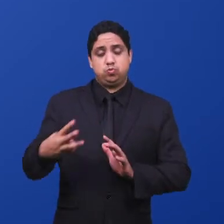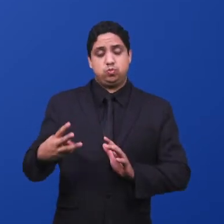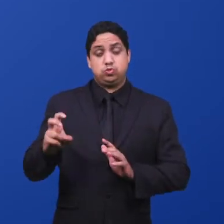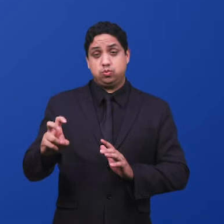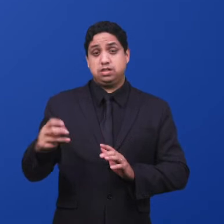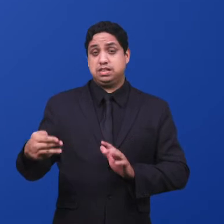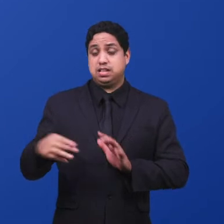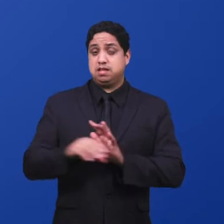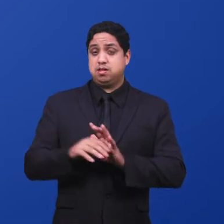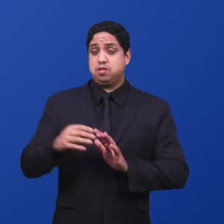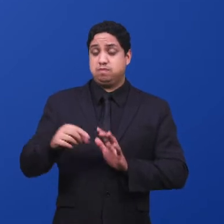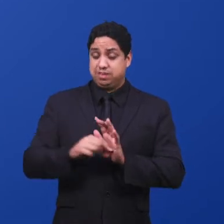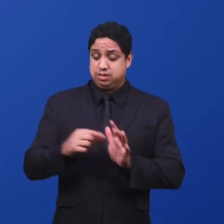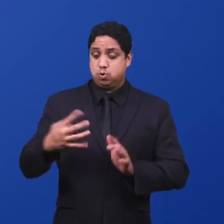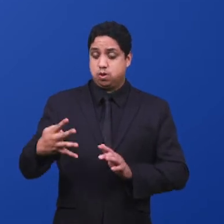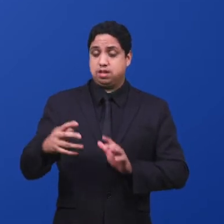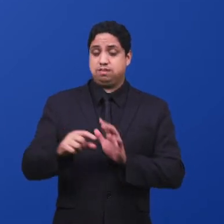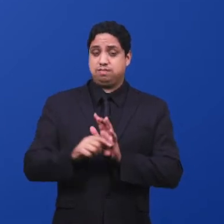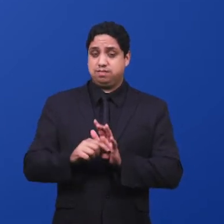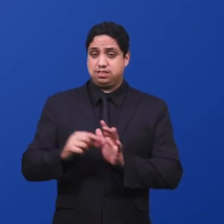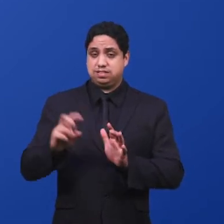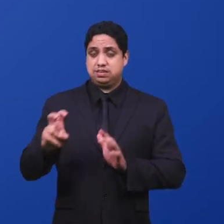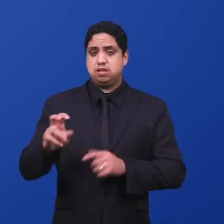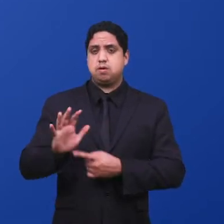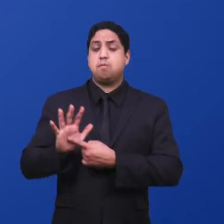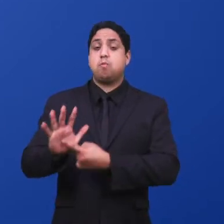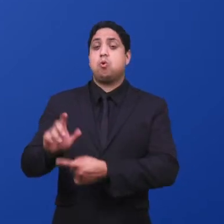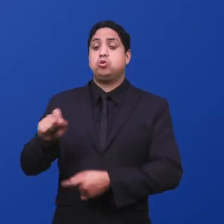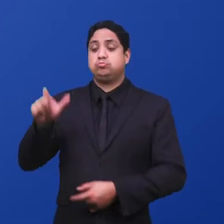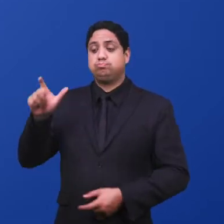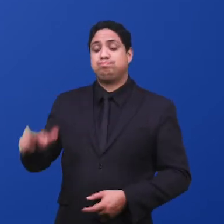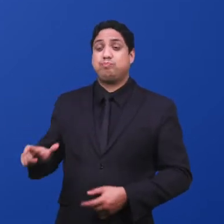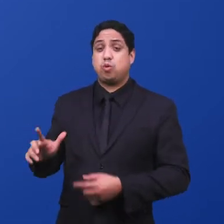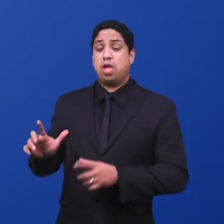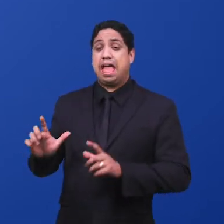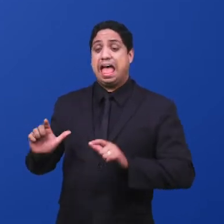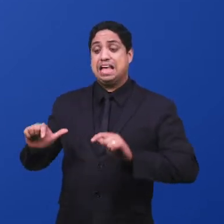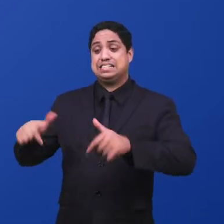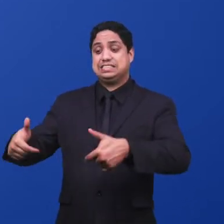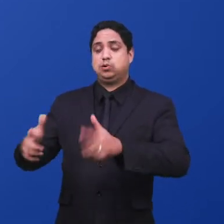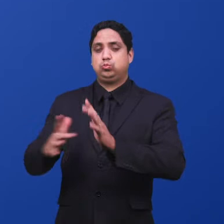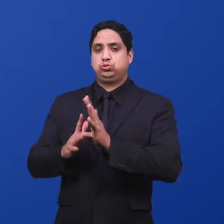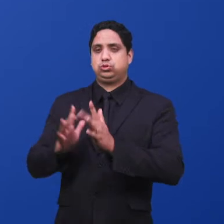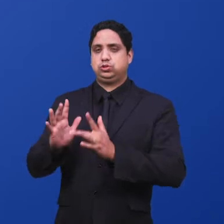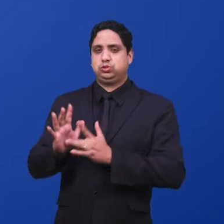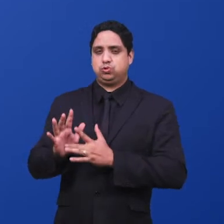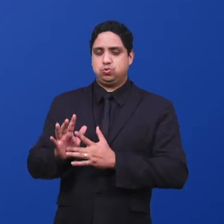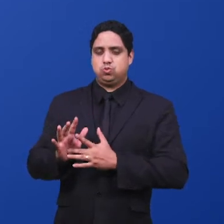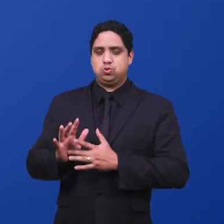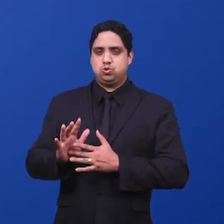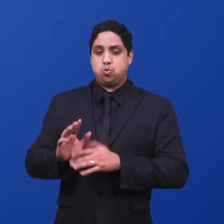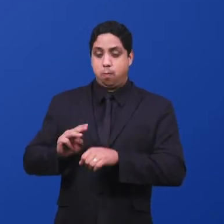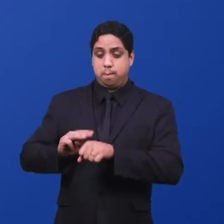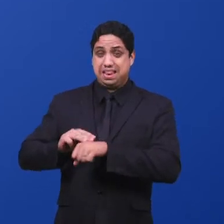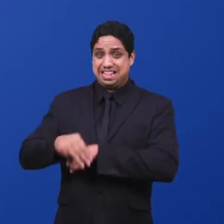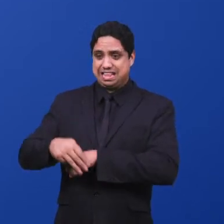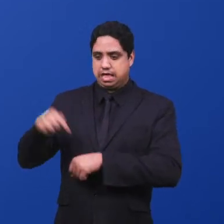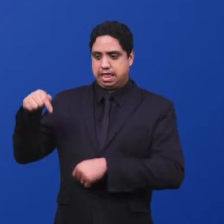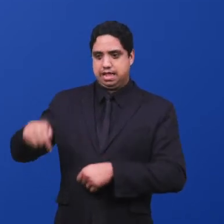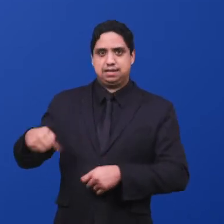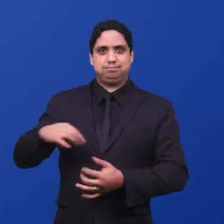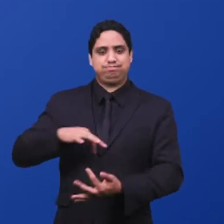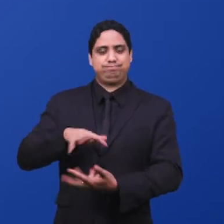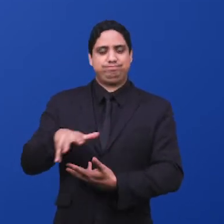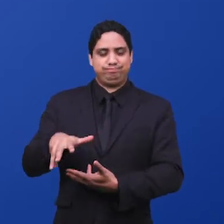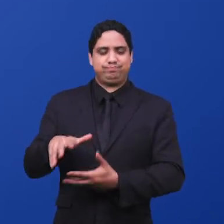5, que aponta para o ministério do Senhor Jesus. A igreja